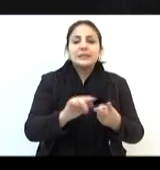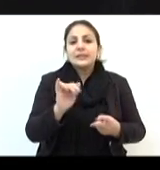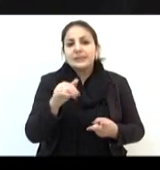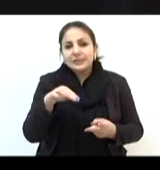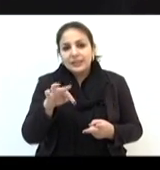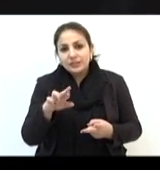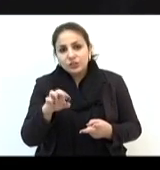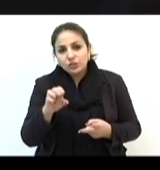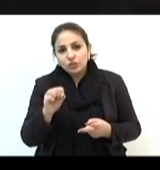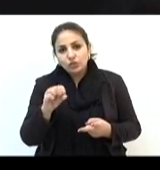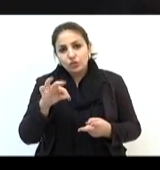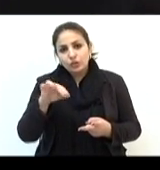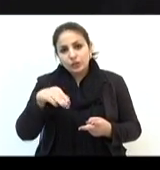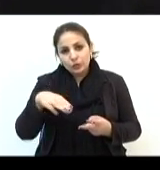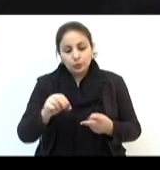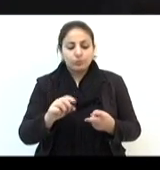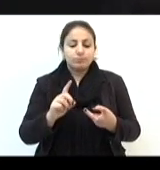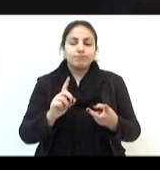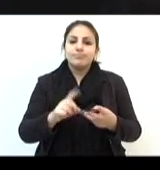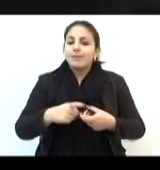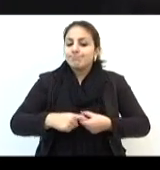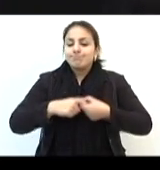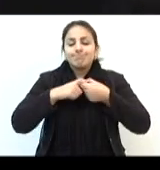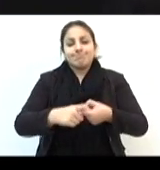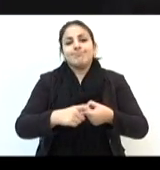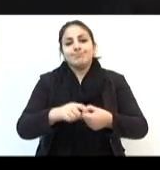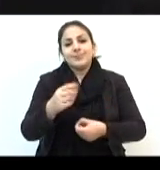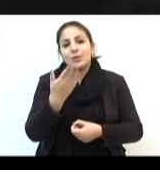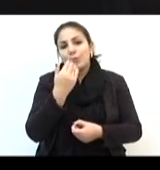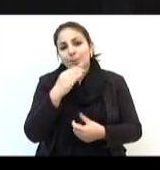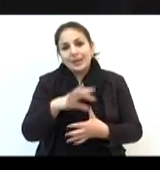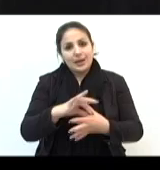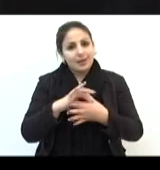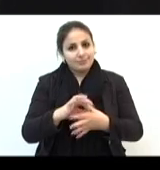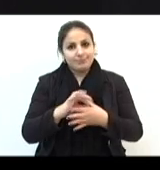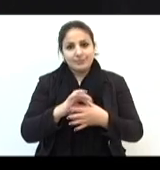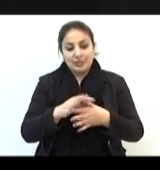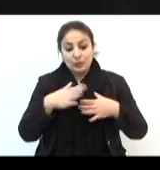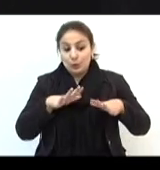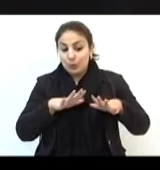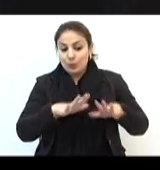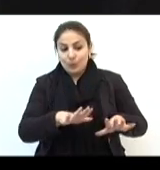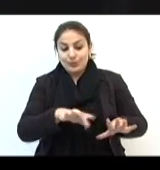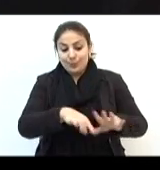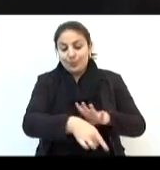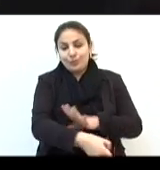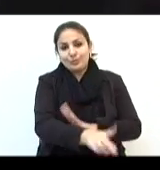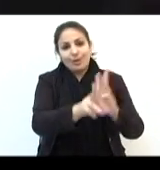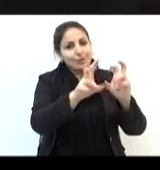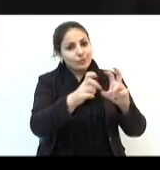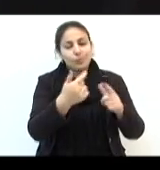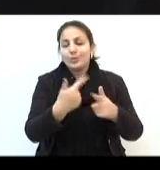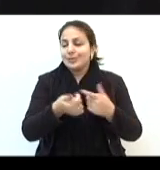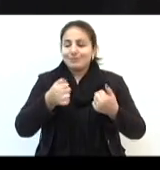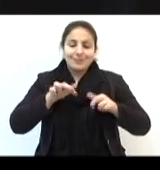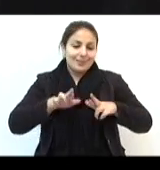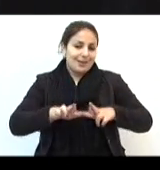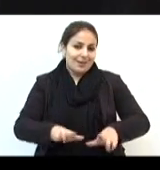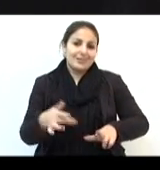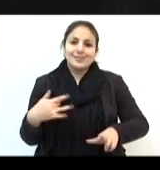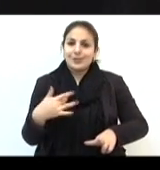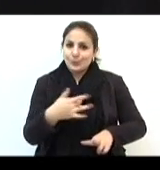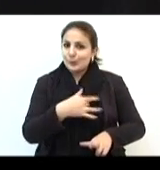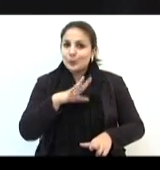está diretamente vinculado ao consumo de carne. E eu nem gosto muito de entrar nesse mérito porque não sou da área